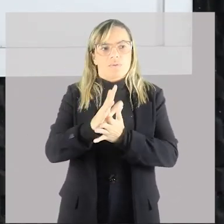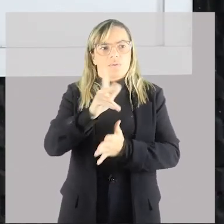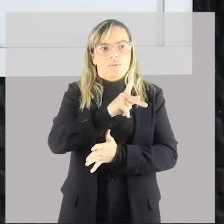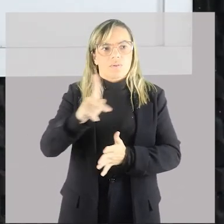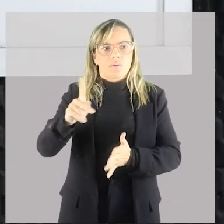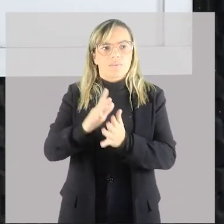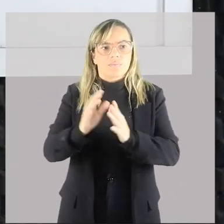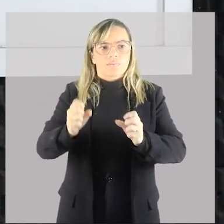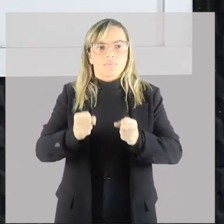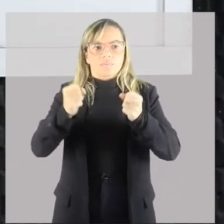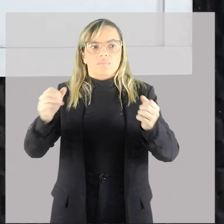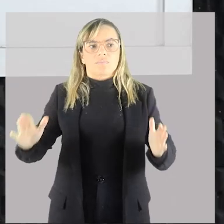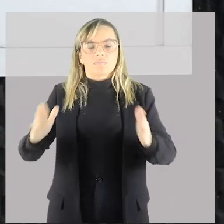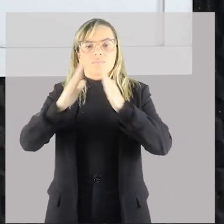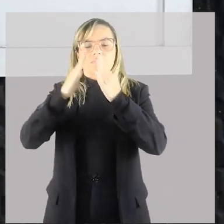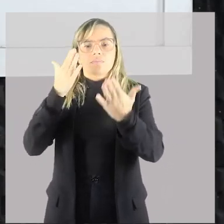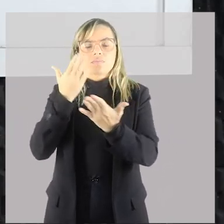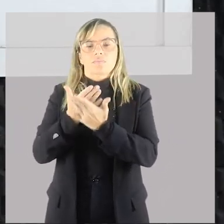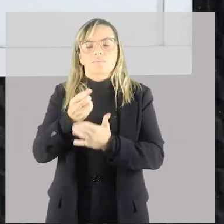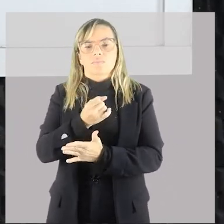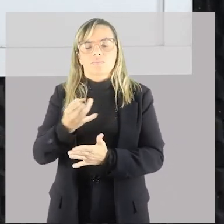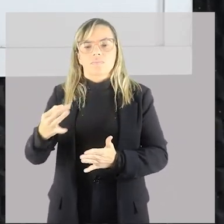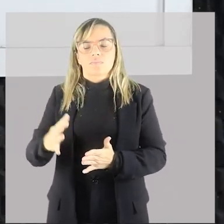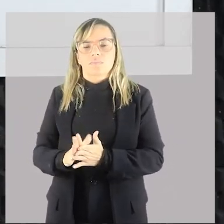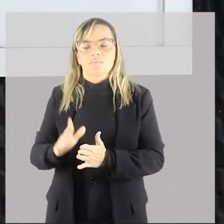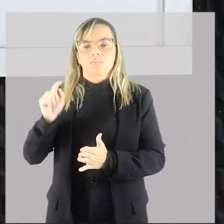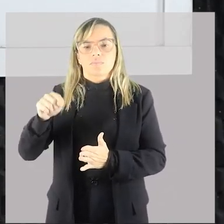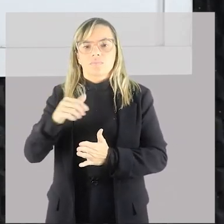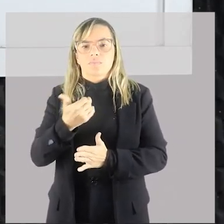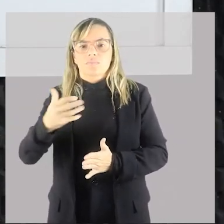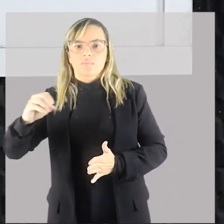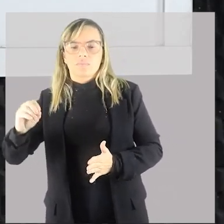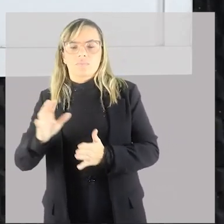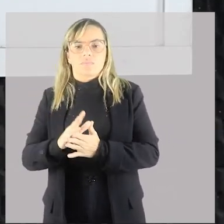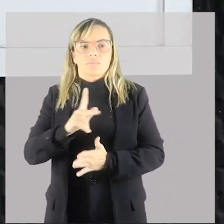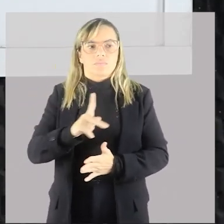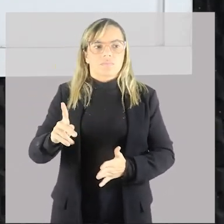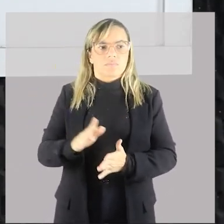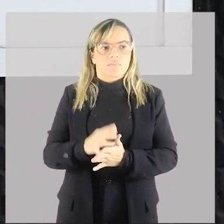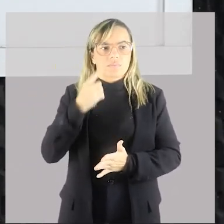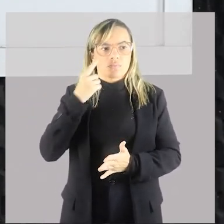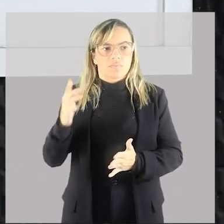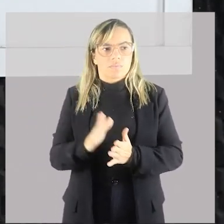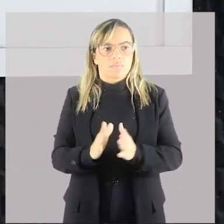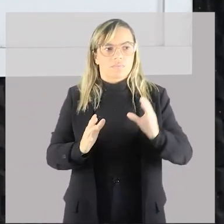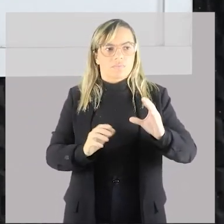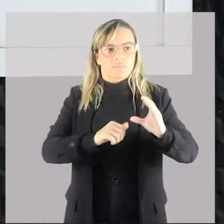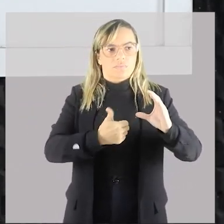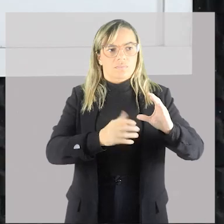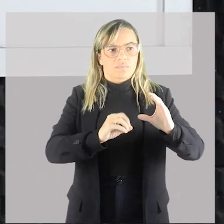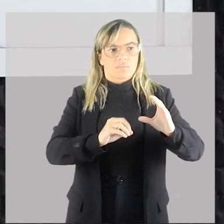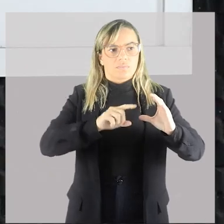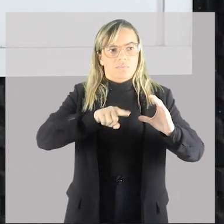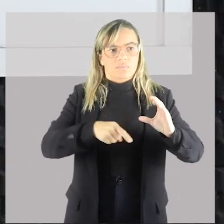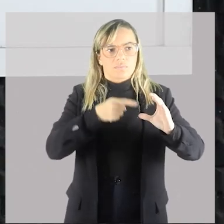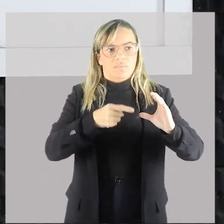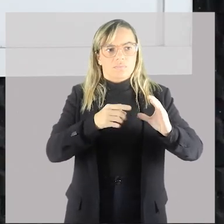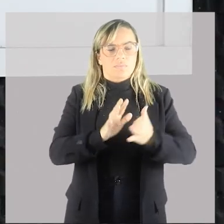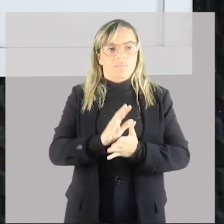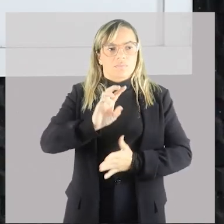os 10 professores de uma escola? Então, isso é uma combinação de 10 elementos tomado 3 a